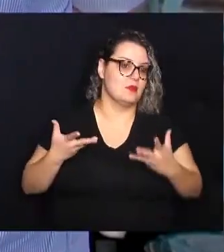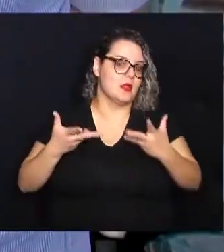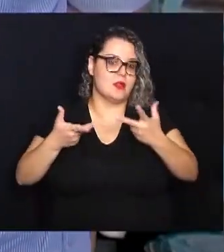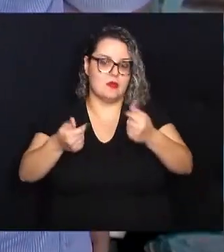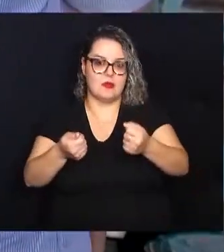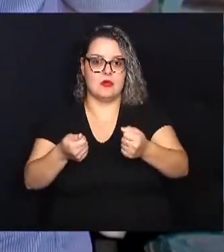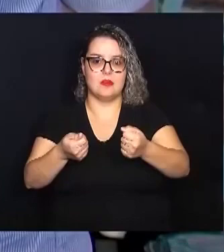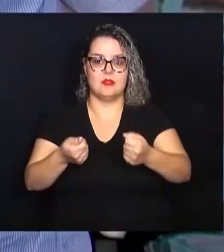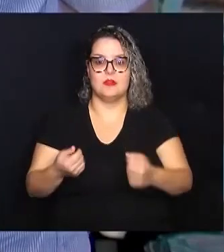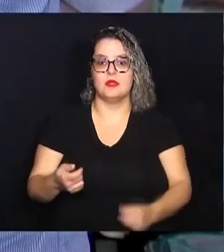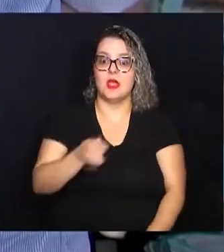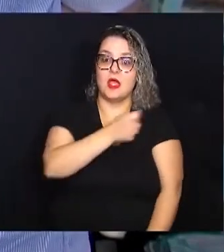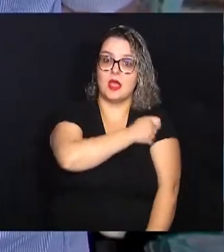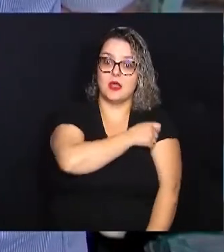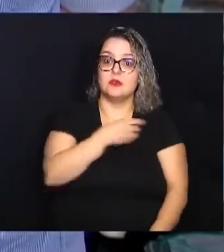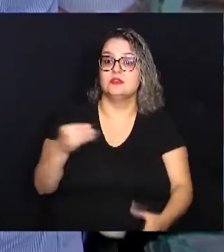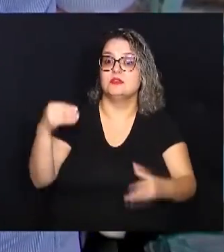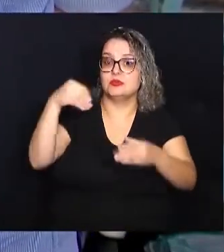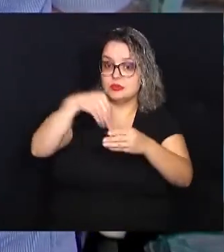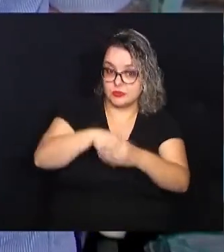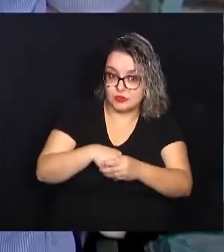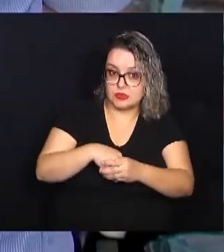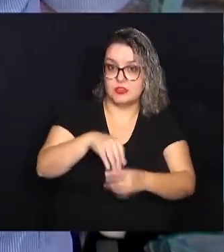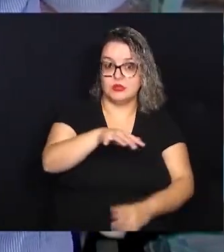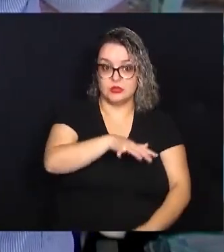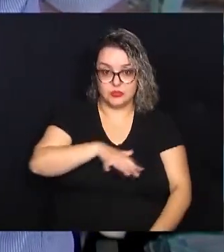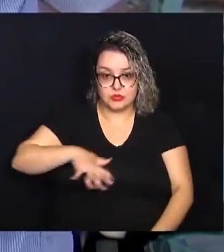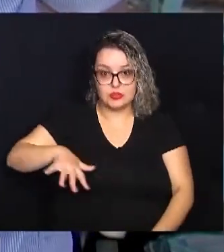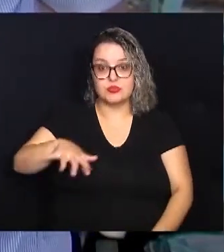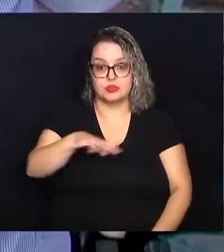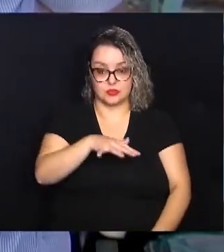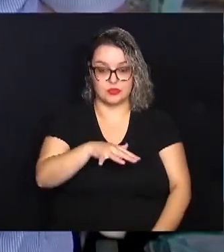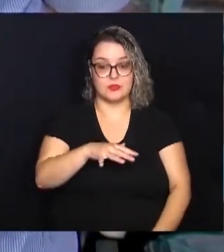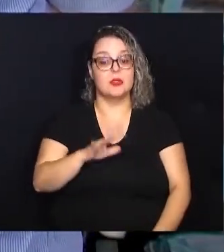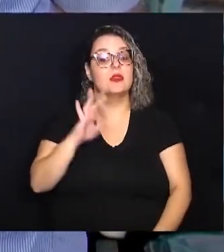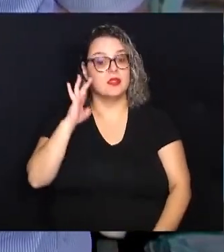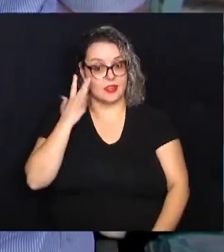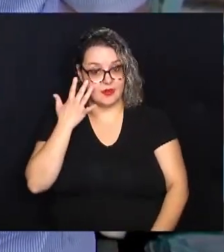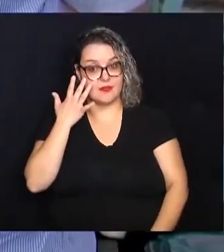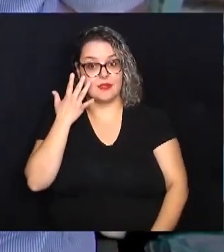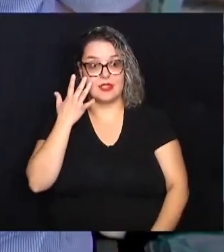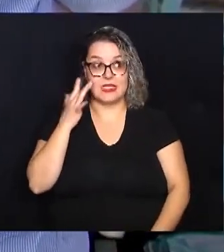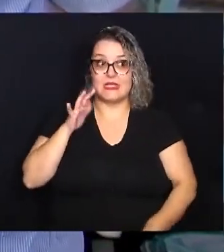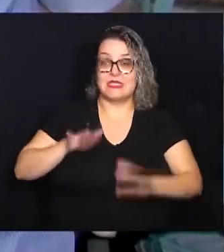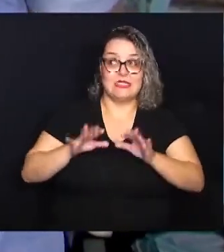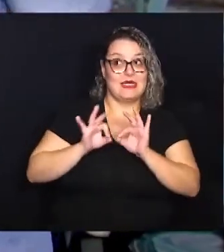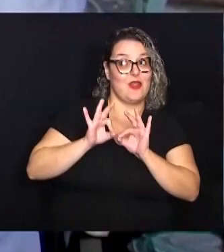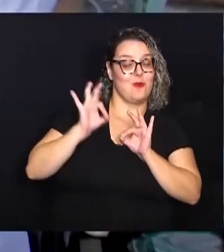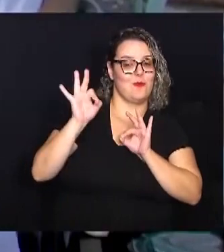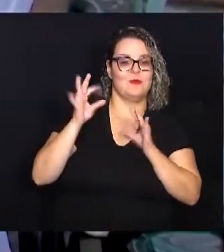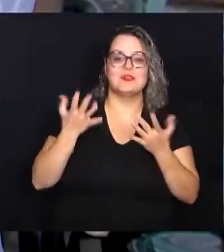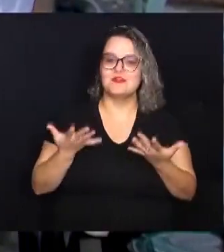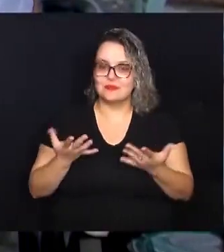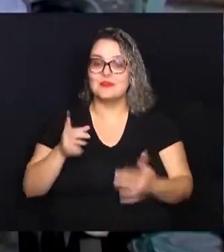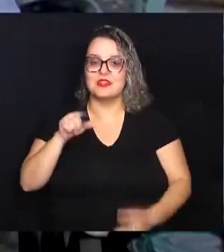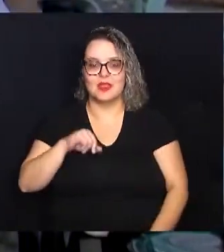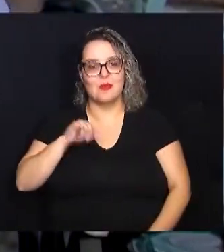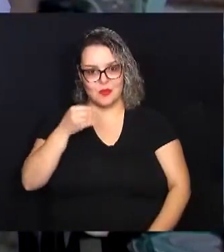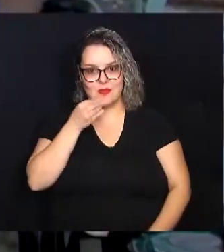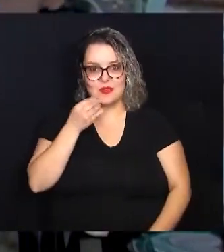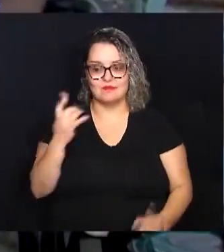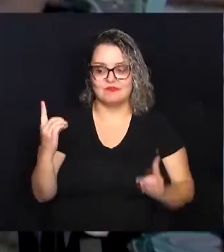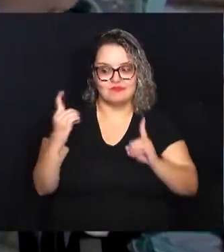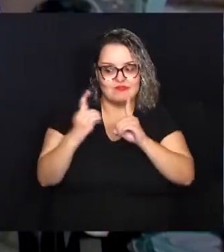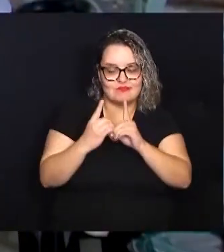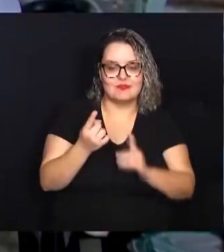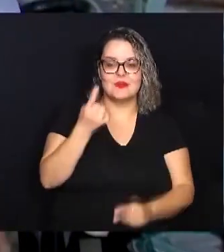coloca estudantes dentro de uma área que a gente considera inatingível, né? Então é uma oportunidade da gente ver como